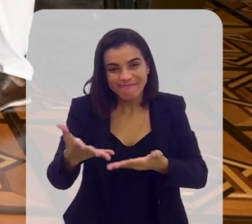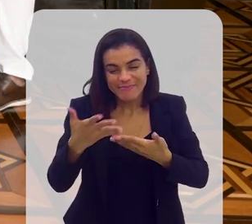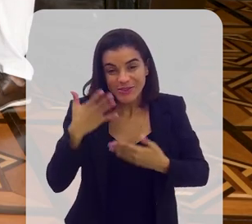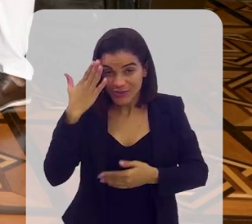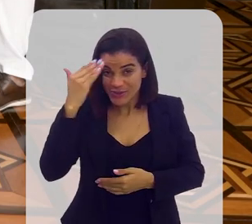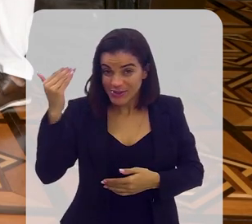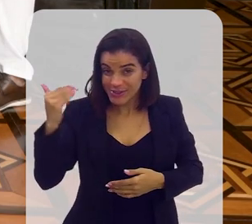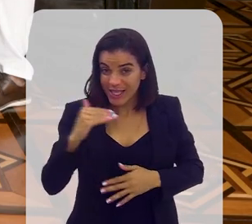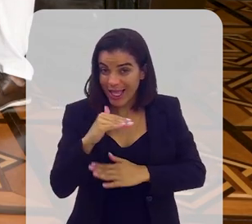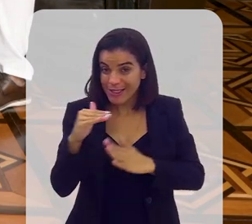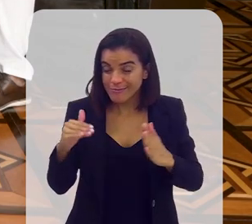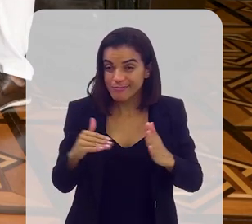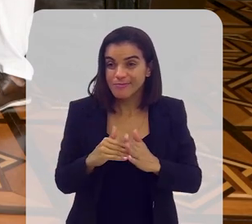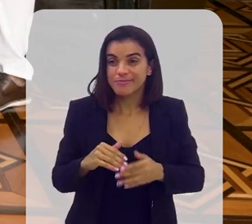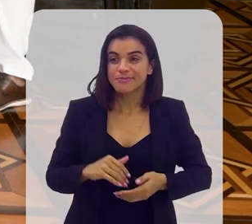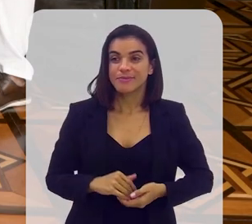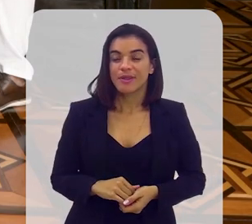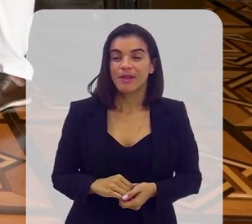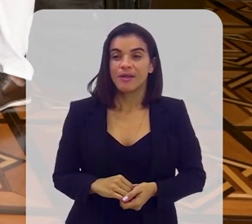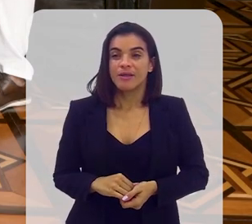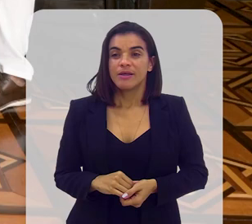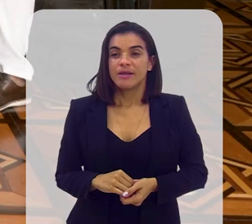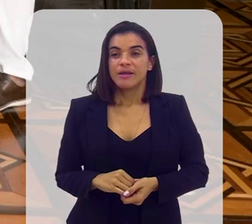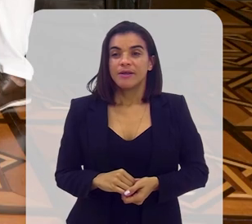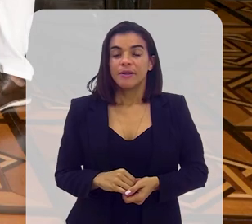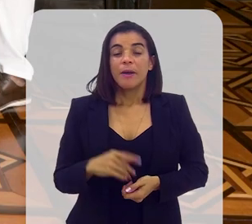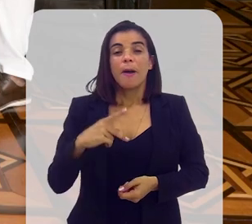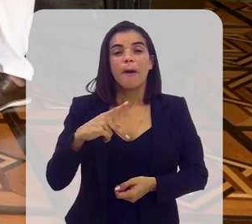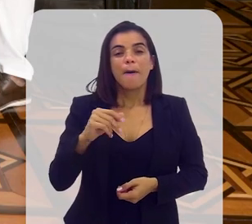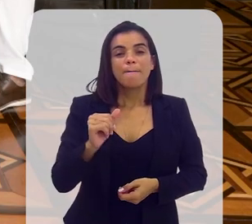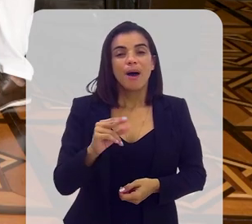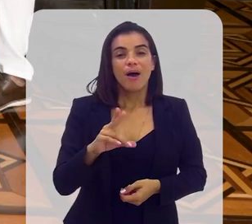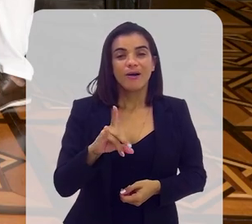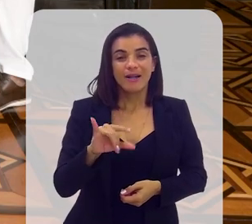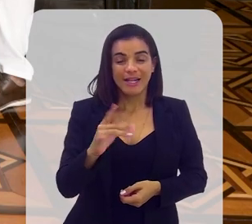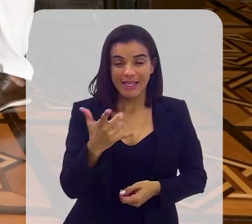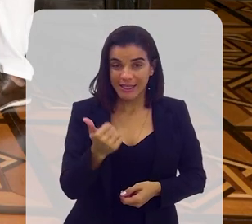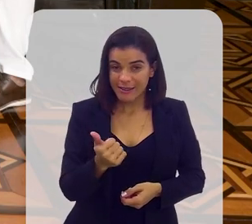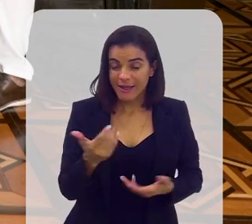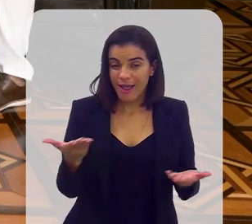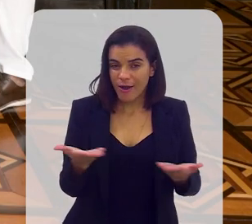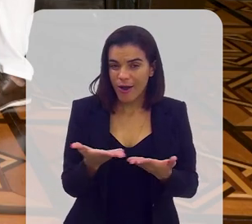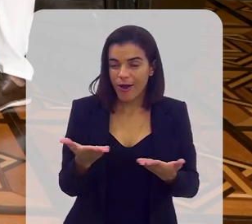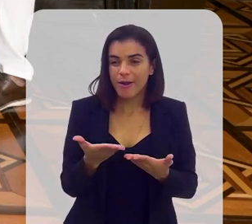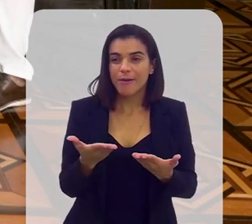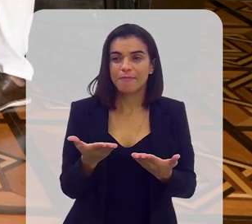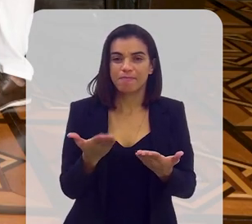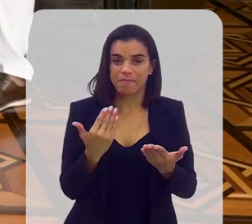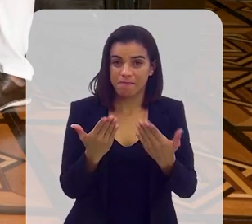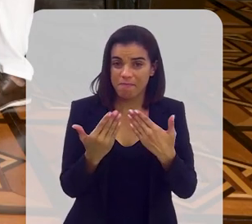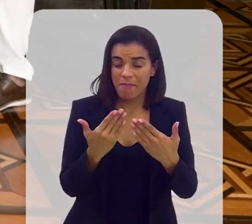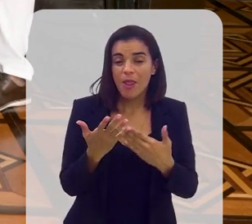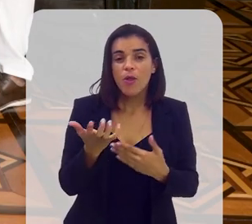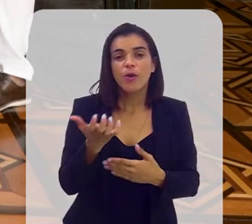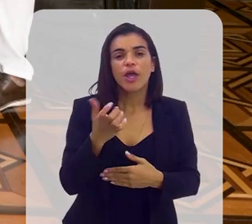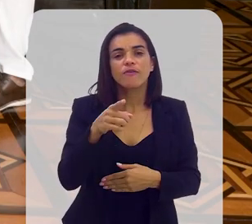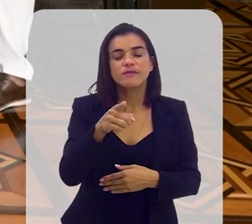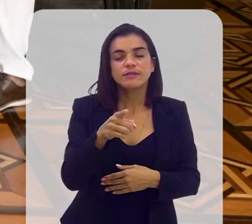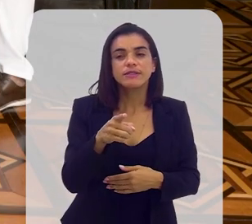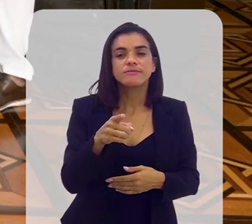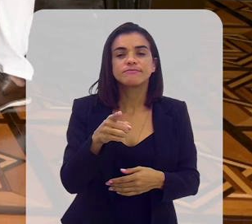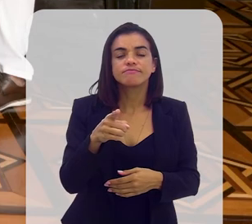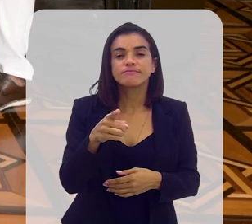meu. Sucesso total, viu? Paulinha, antes da gente entrar aqui no nosso bate-papo aqui, eu queria que você